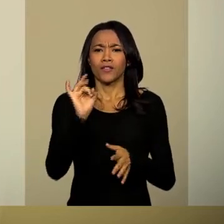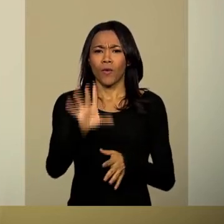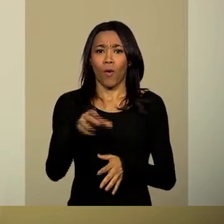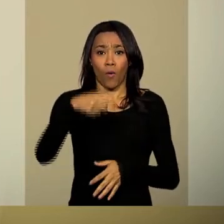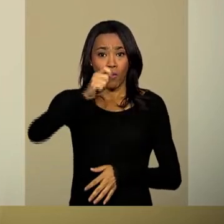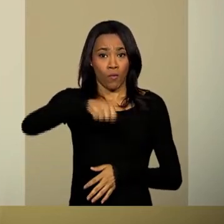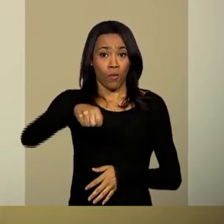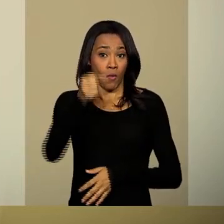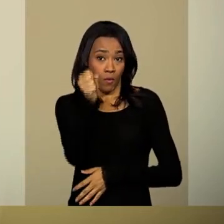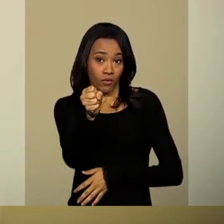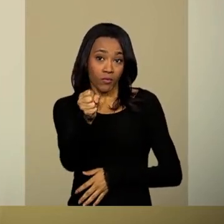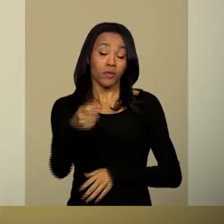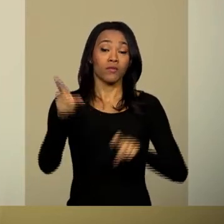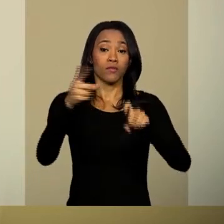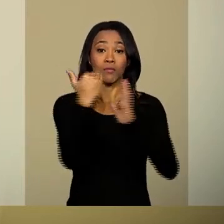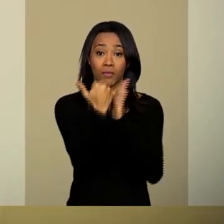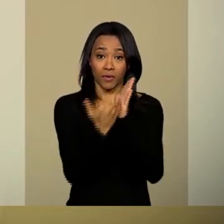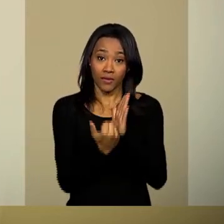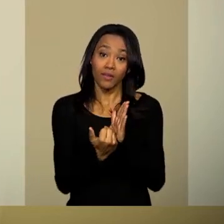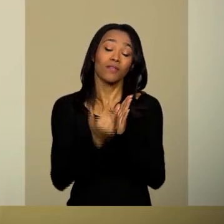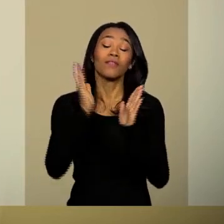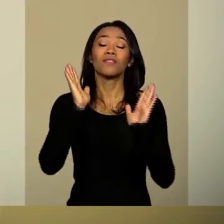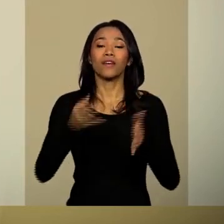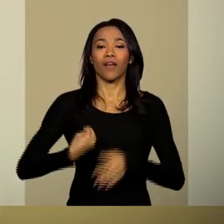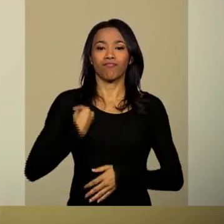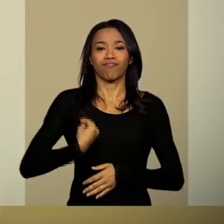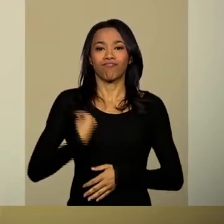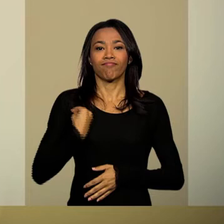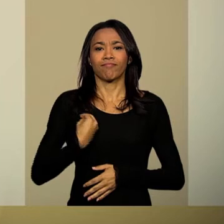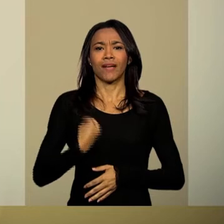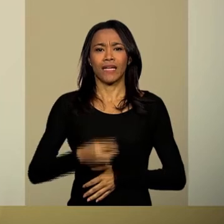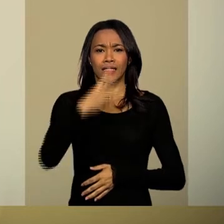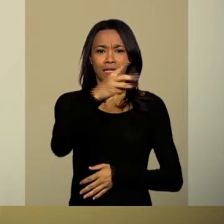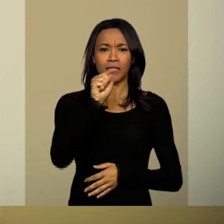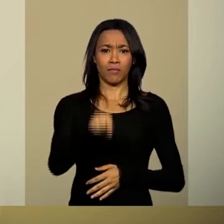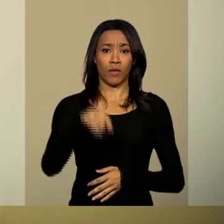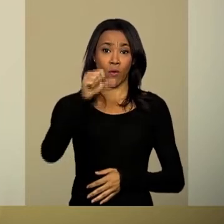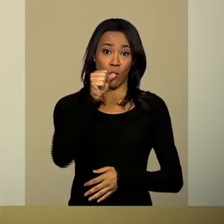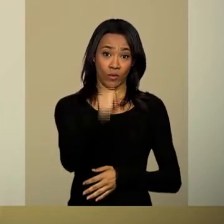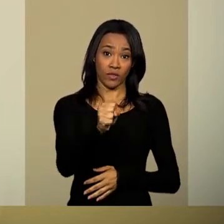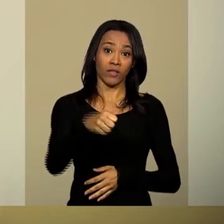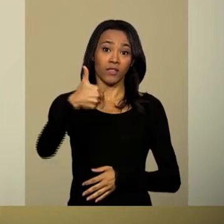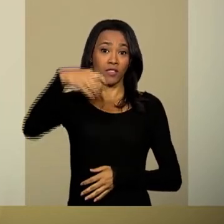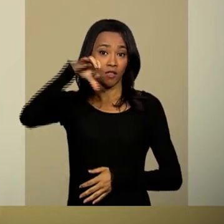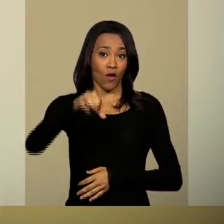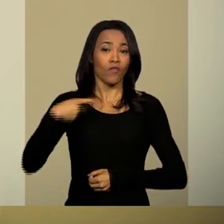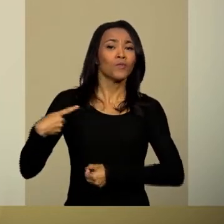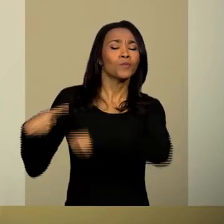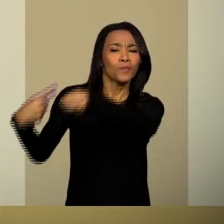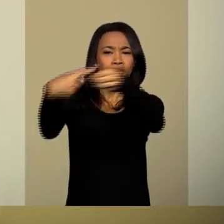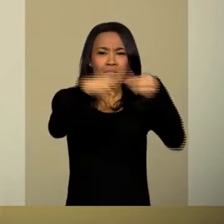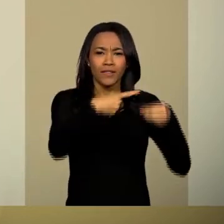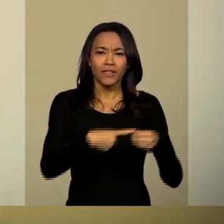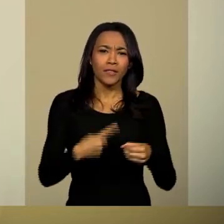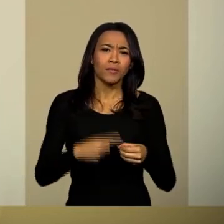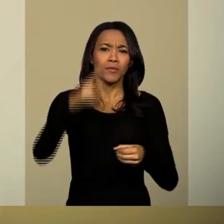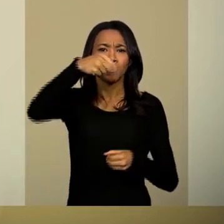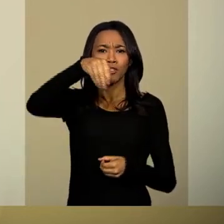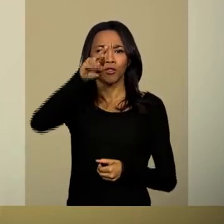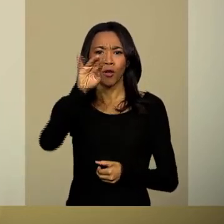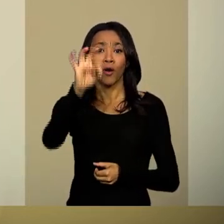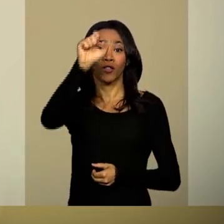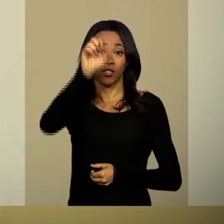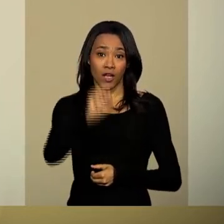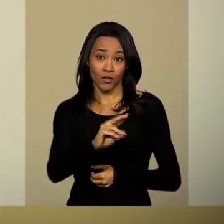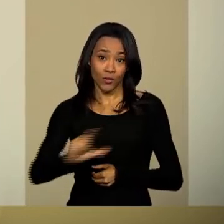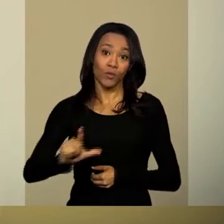8 meses o mais médicos está presente em 38 nove municípios de norte a sul